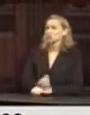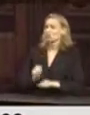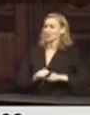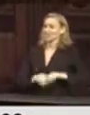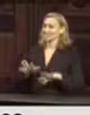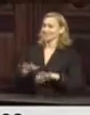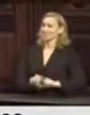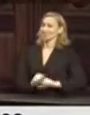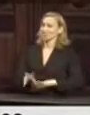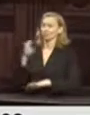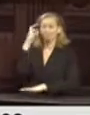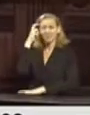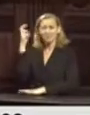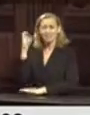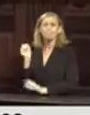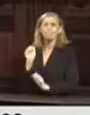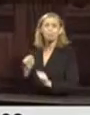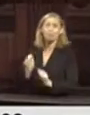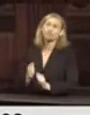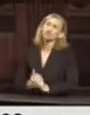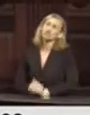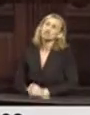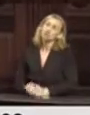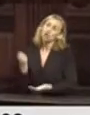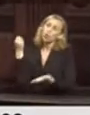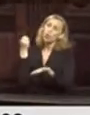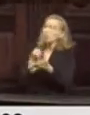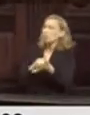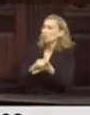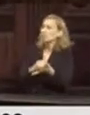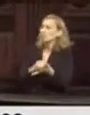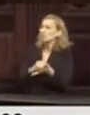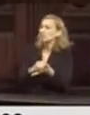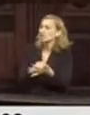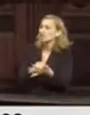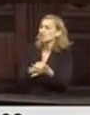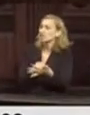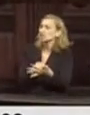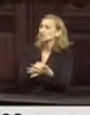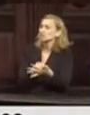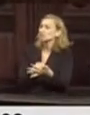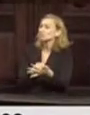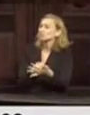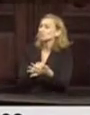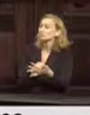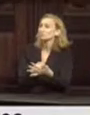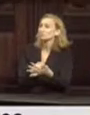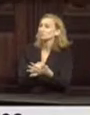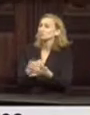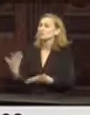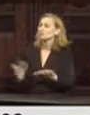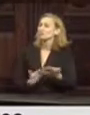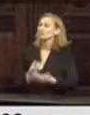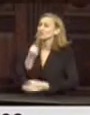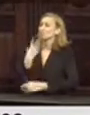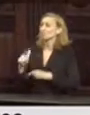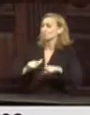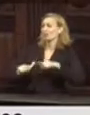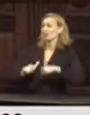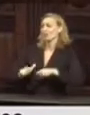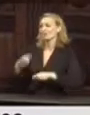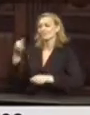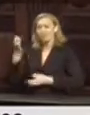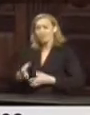Exército pode cumprir um grande serviço que não pode